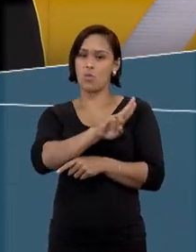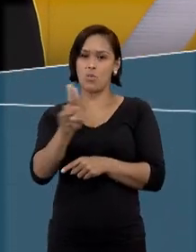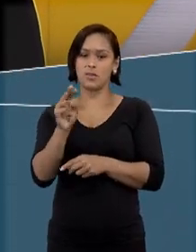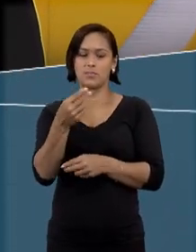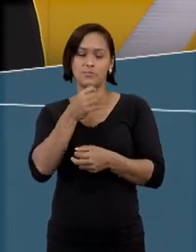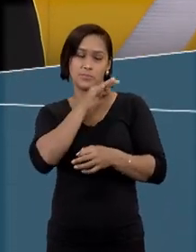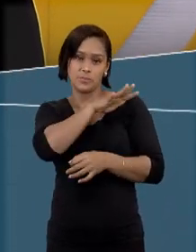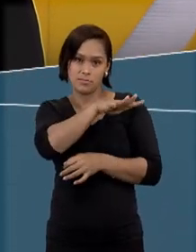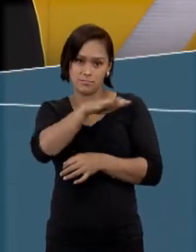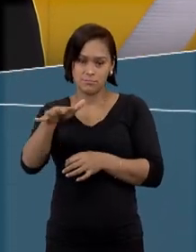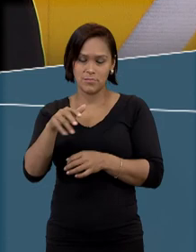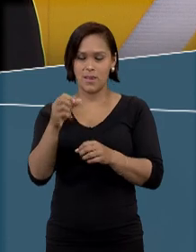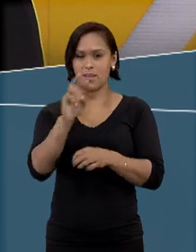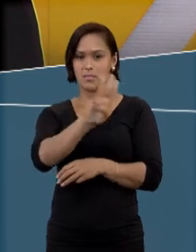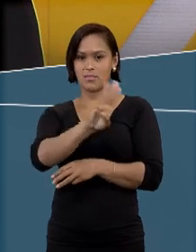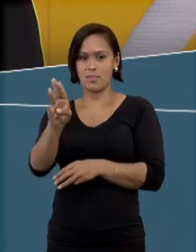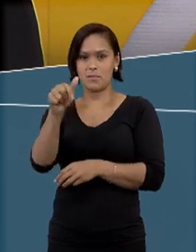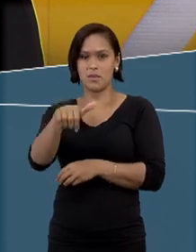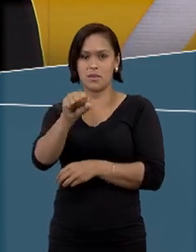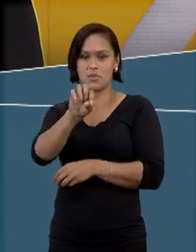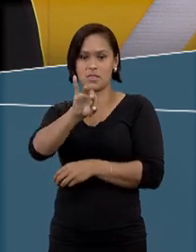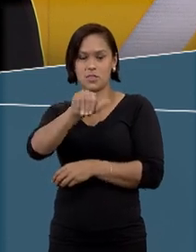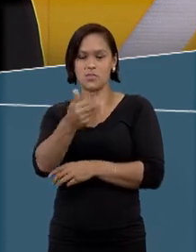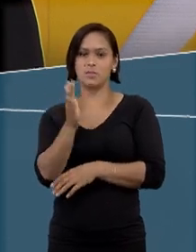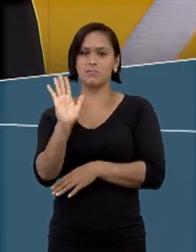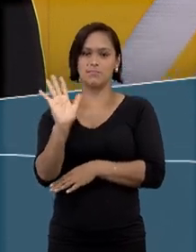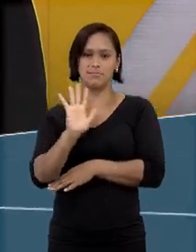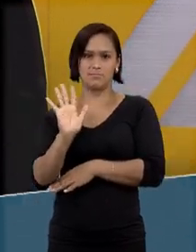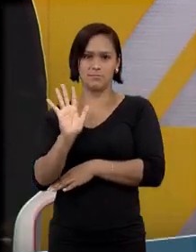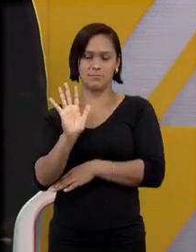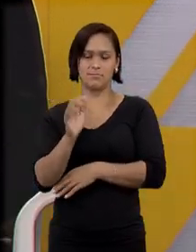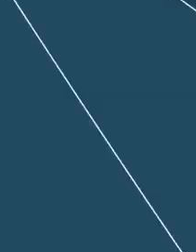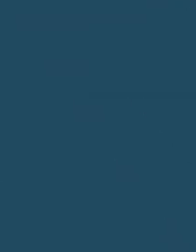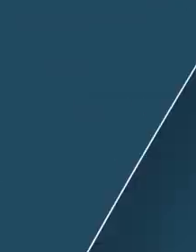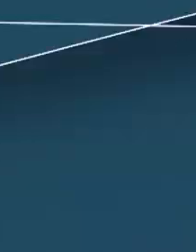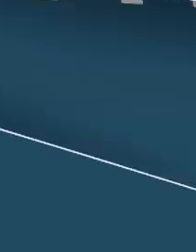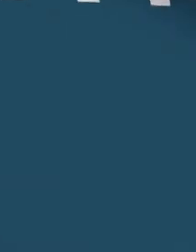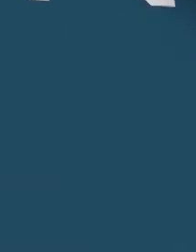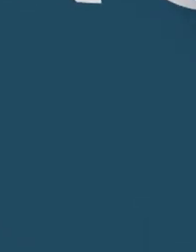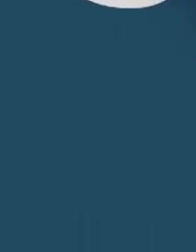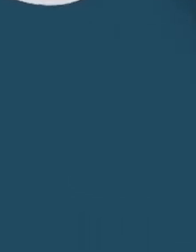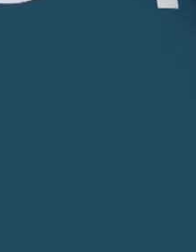confere outras notícias no site do STJ e nas nossas redes sociais. Até a próxima!